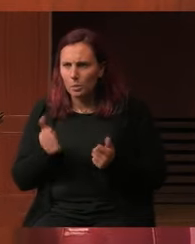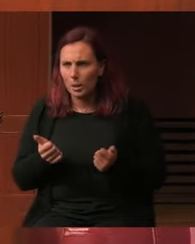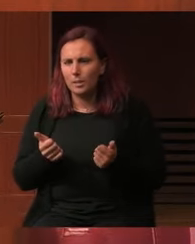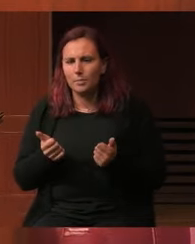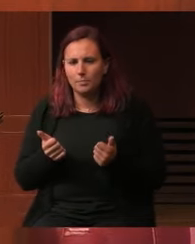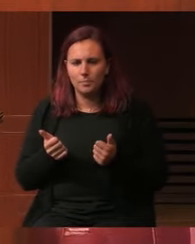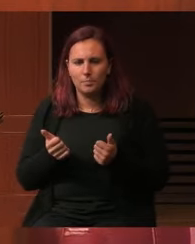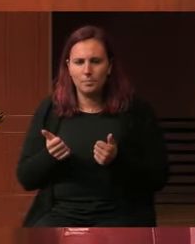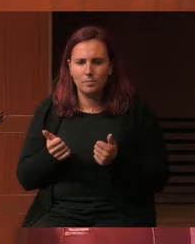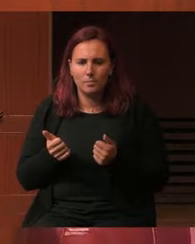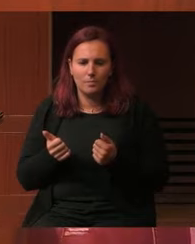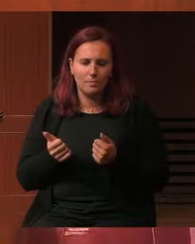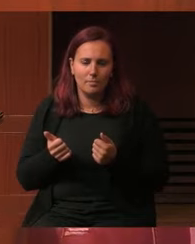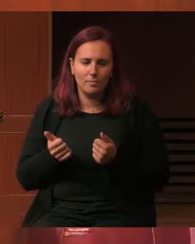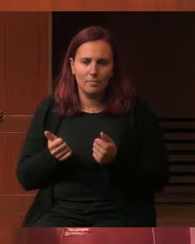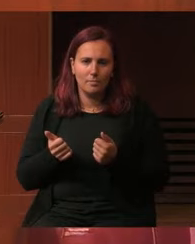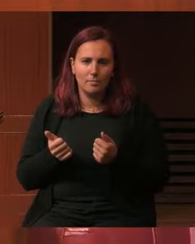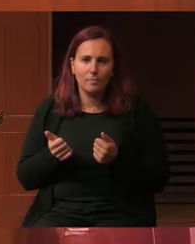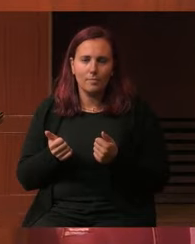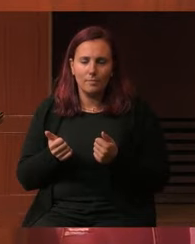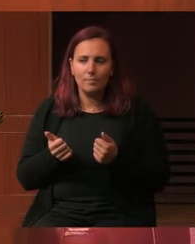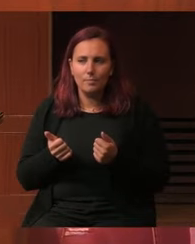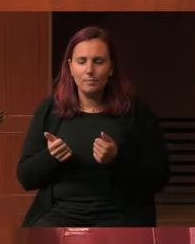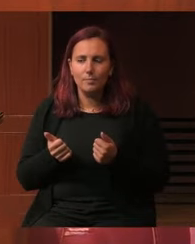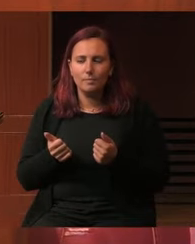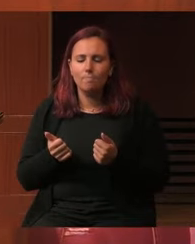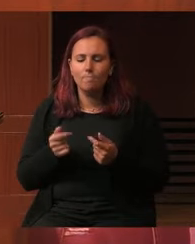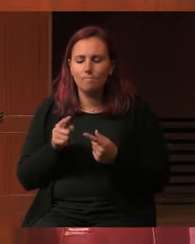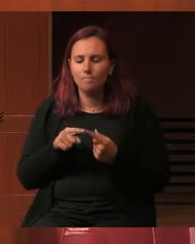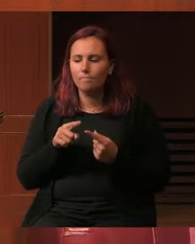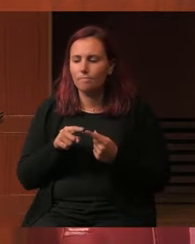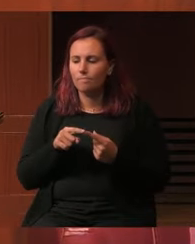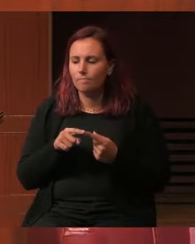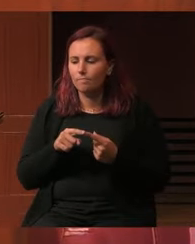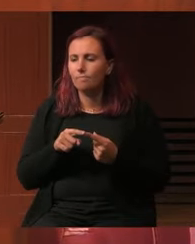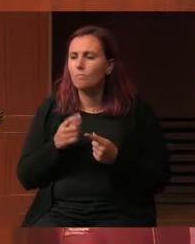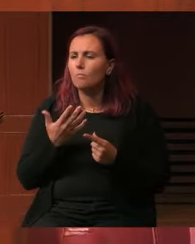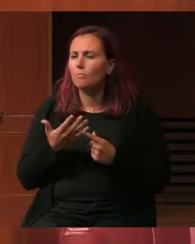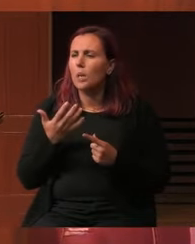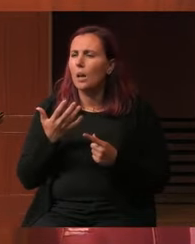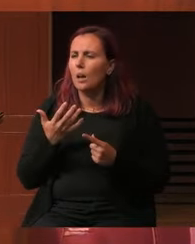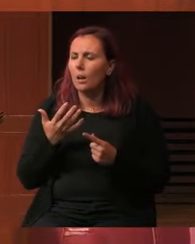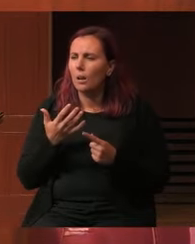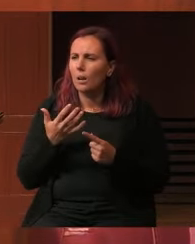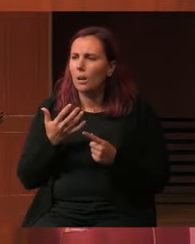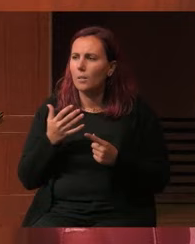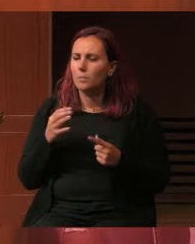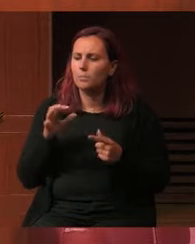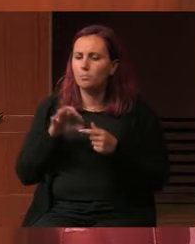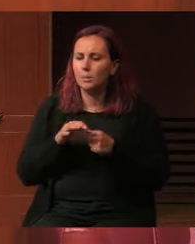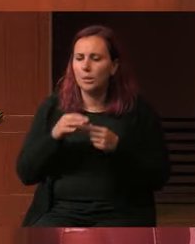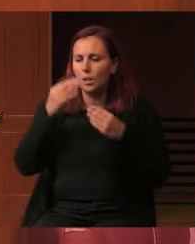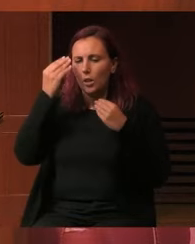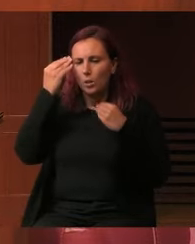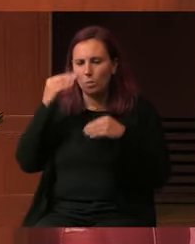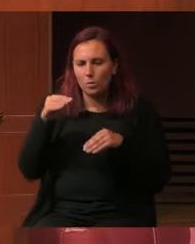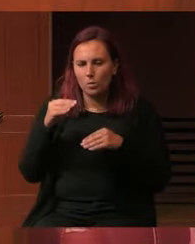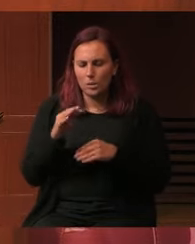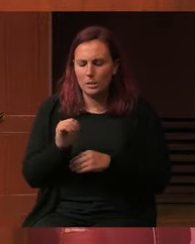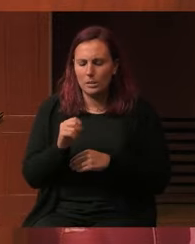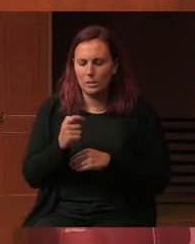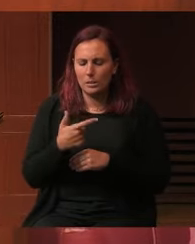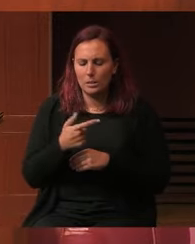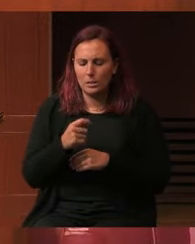assim as situações. Ok. Portanto, uma tem a ver com a ênfase que tem sido colocada no ensino da STEM. É